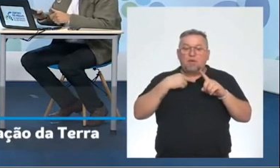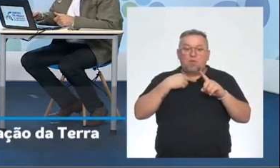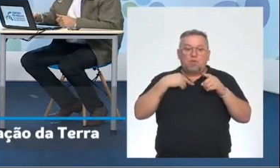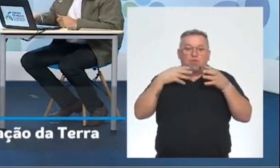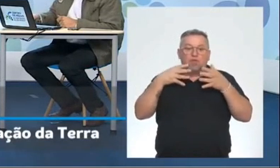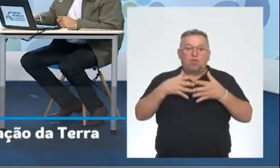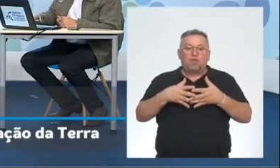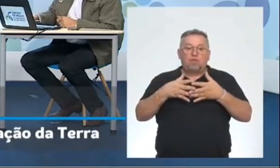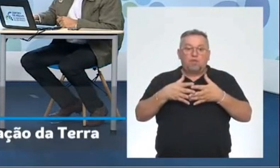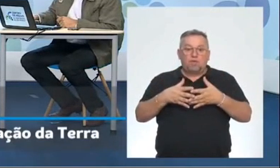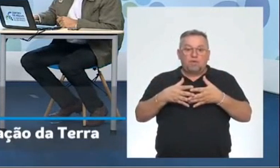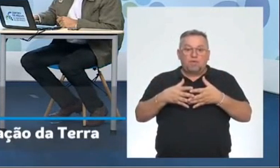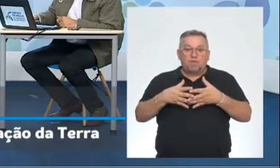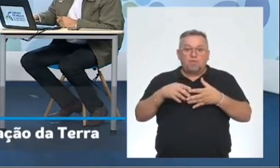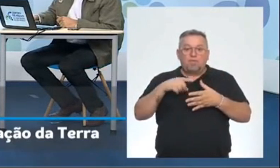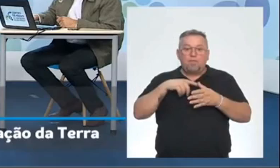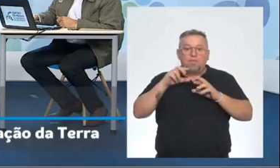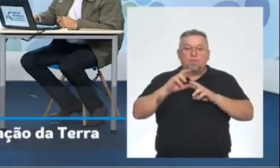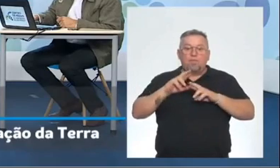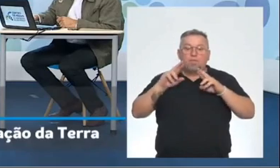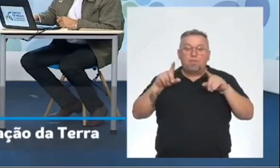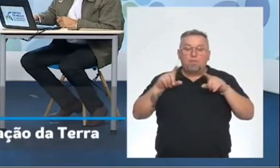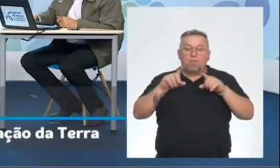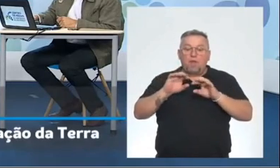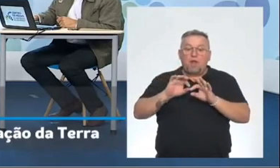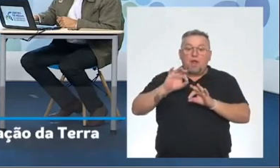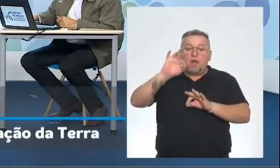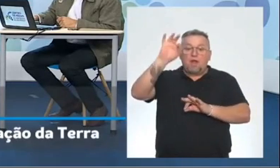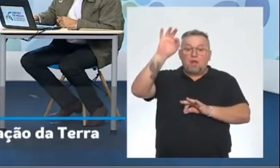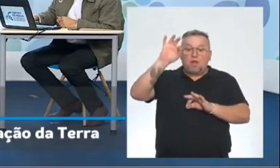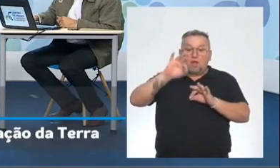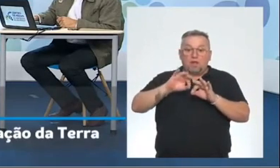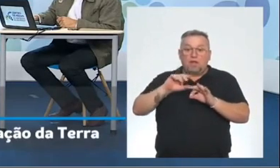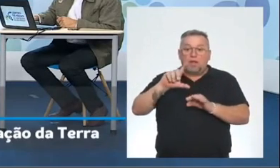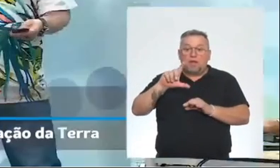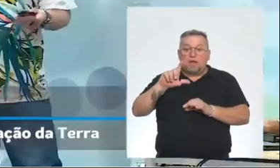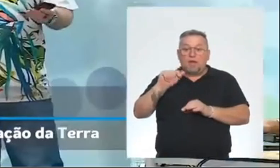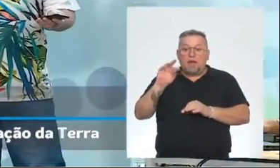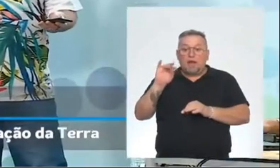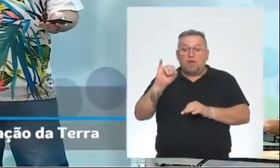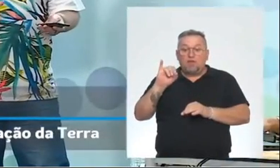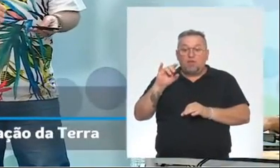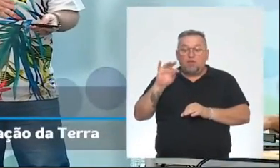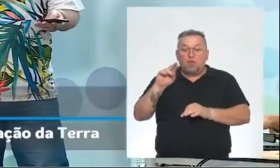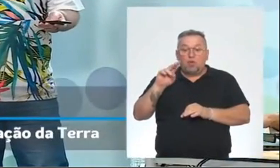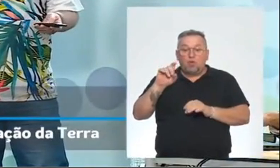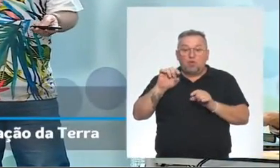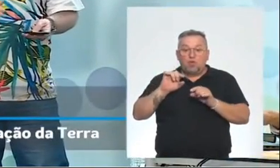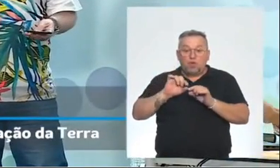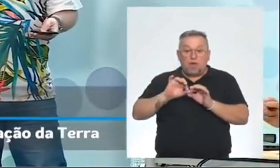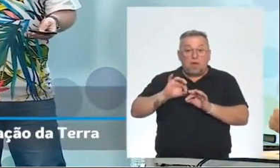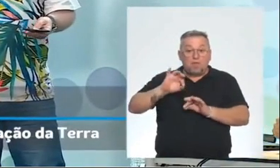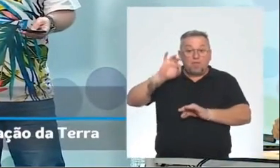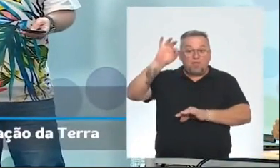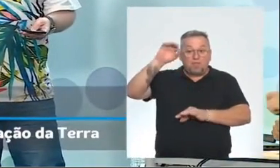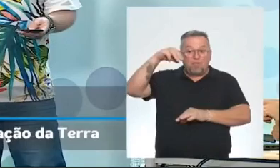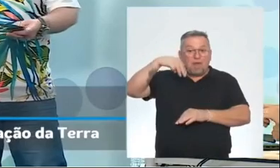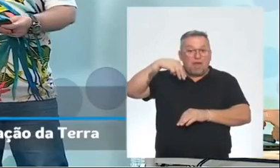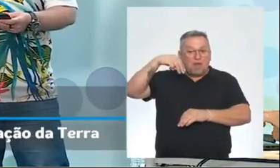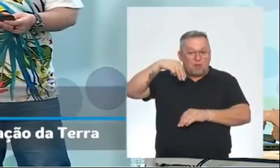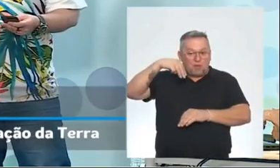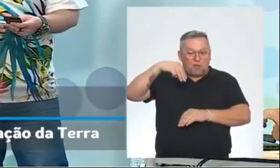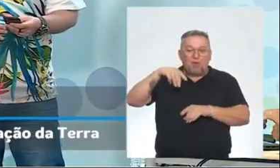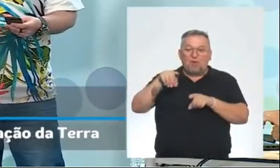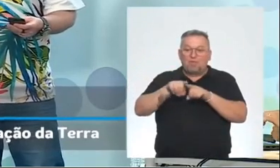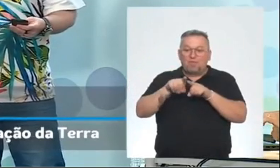confundir, né? Tem a diferença entre a altitude e a latitude, né? A altitude é em metros, né? Tem relação